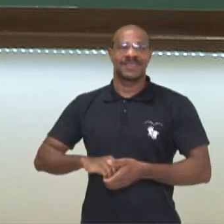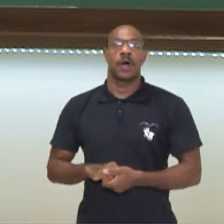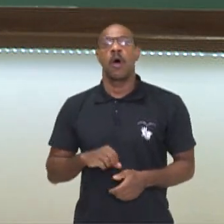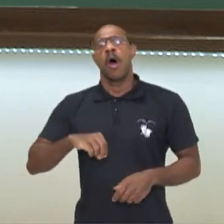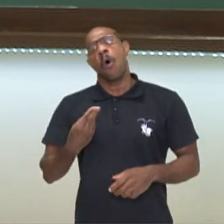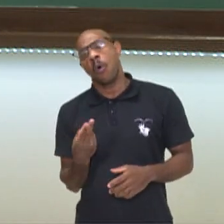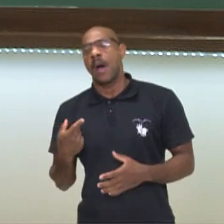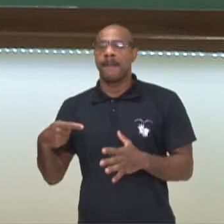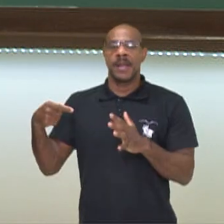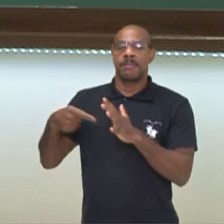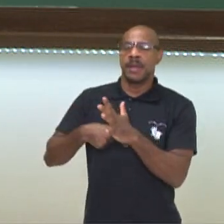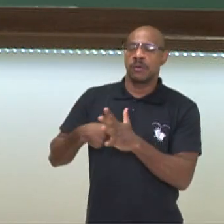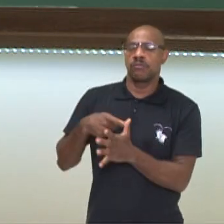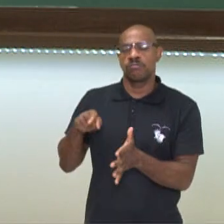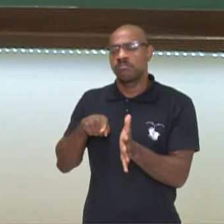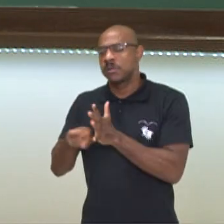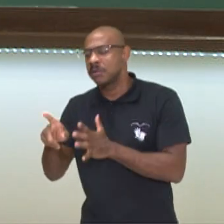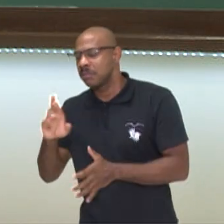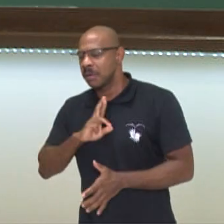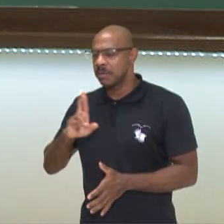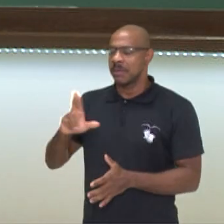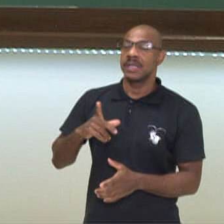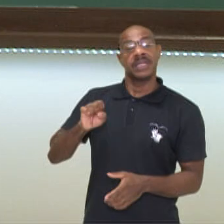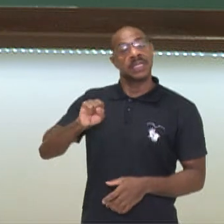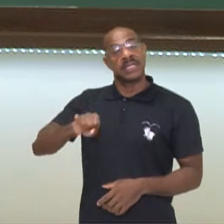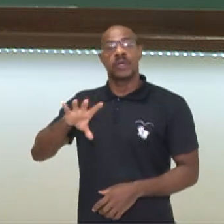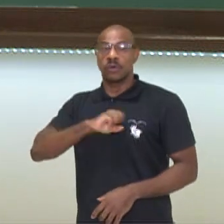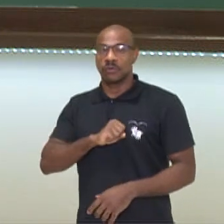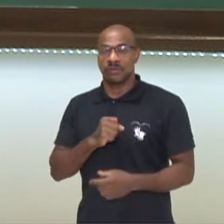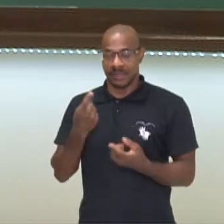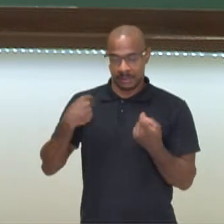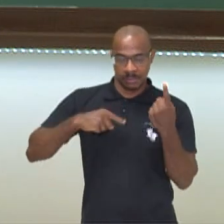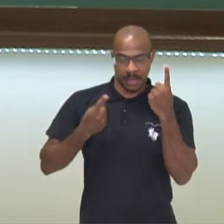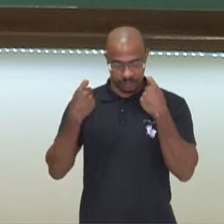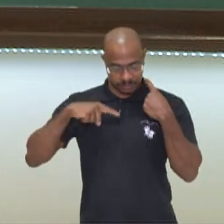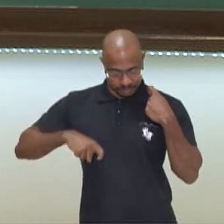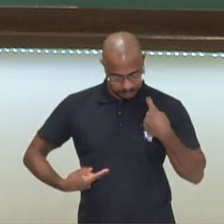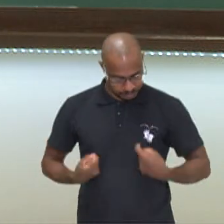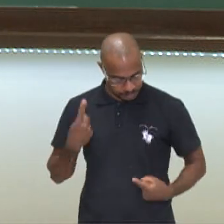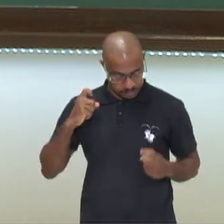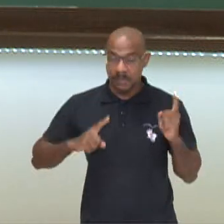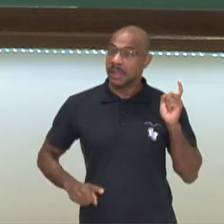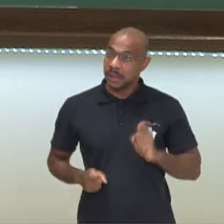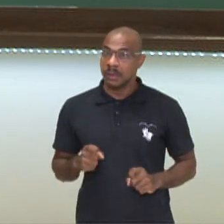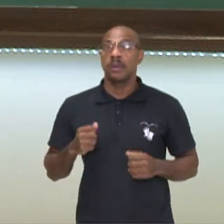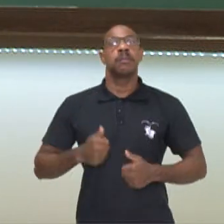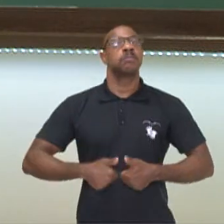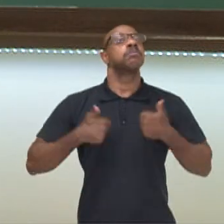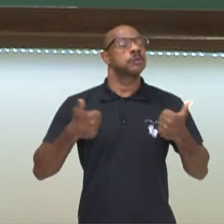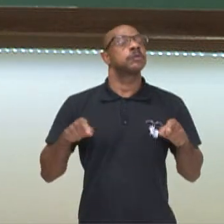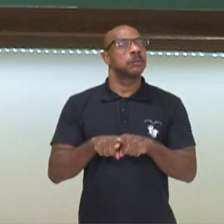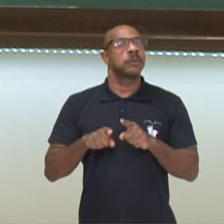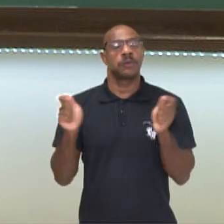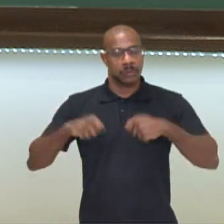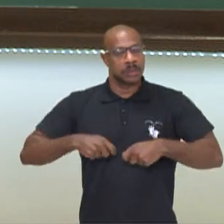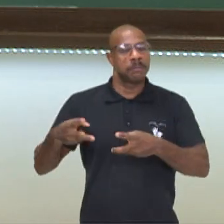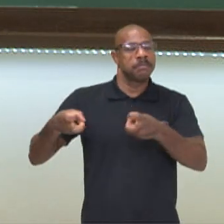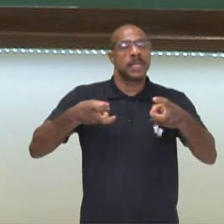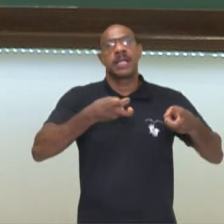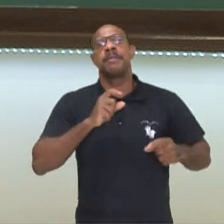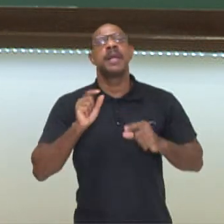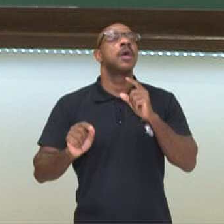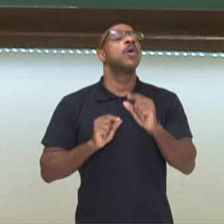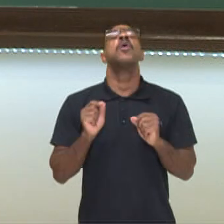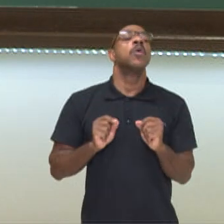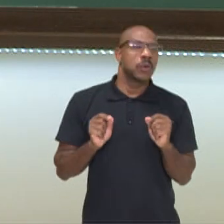gostou, legal, ele vai ter uma expressão corporal positiva também. Tudo isso você consegue